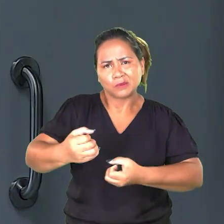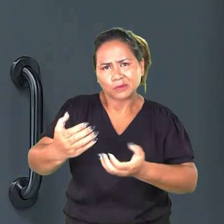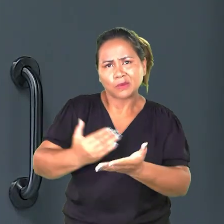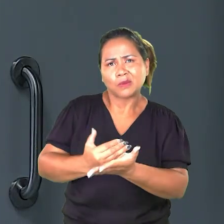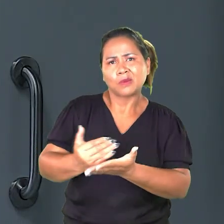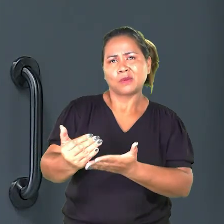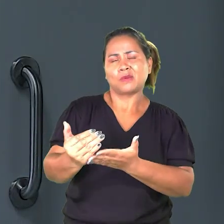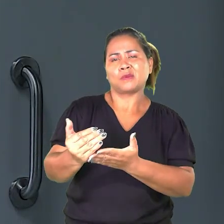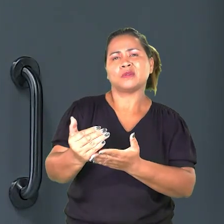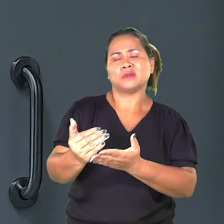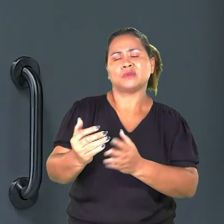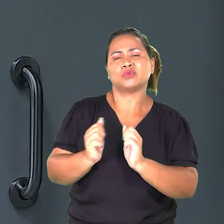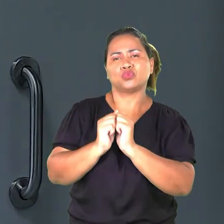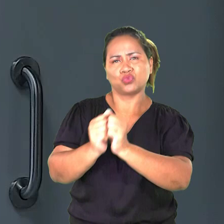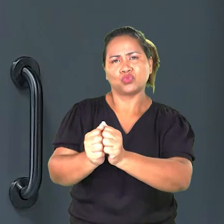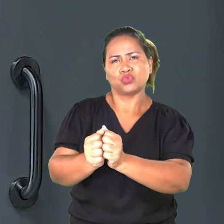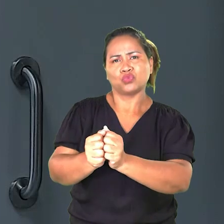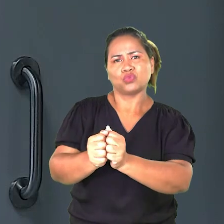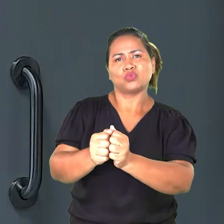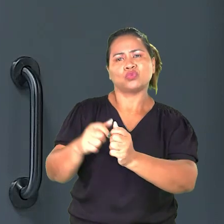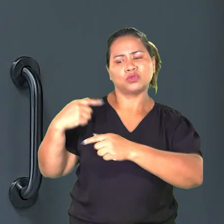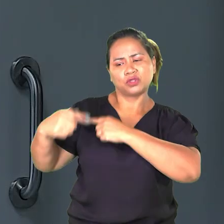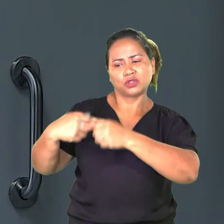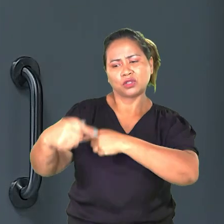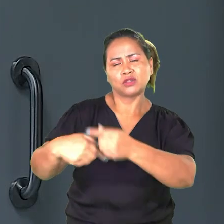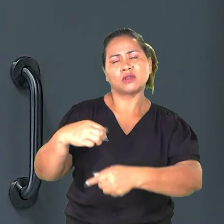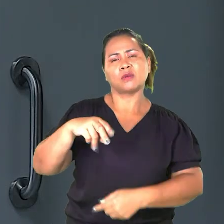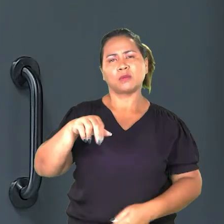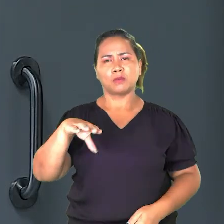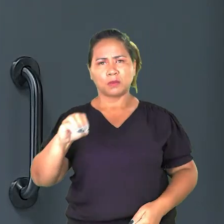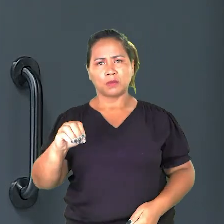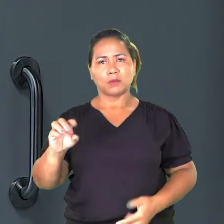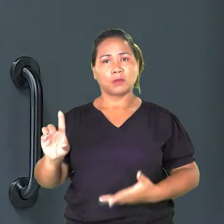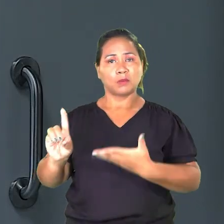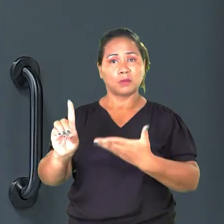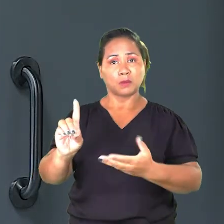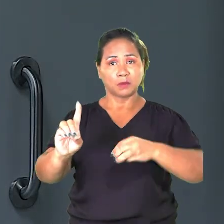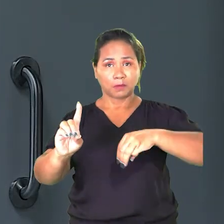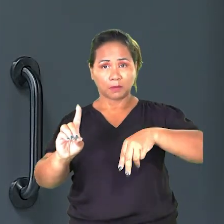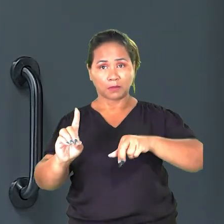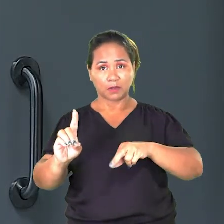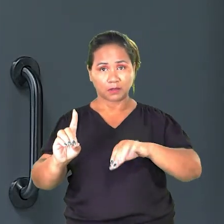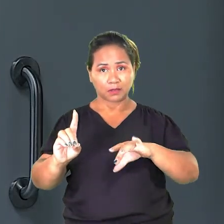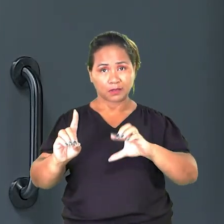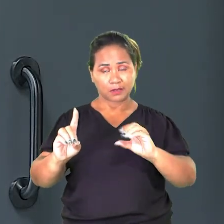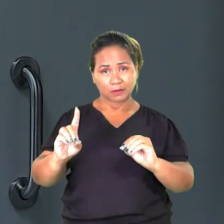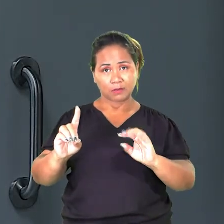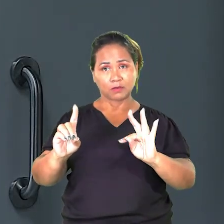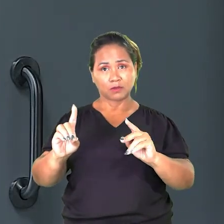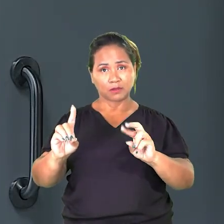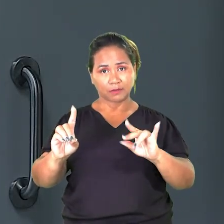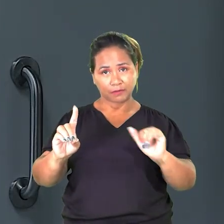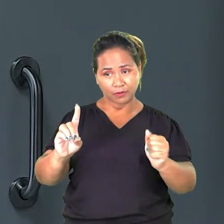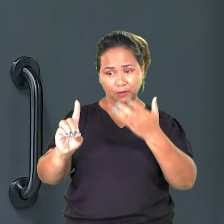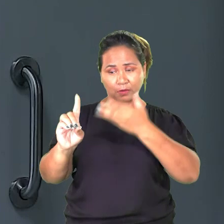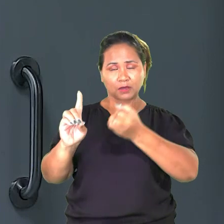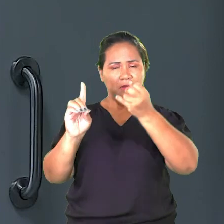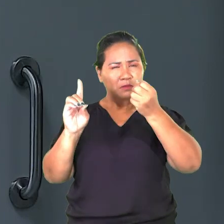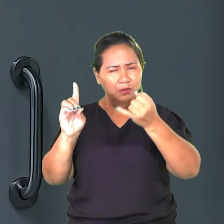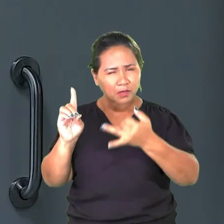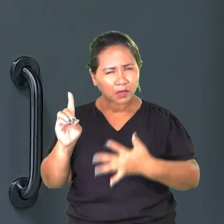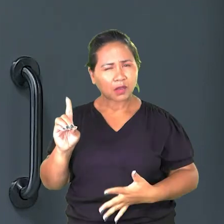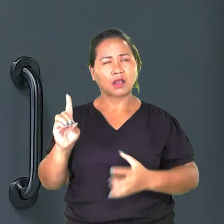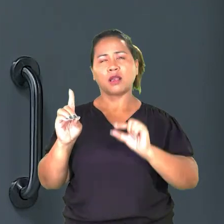é, talvez na sucessão dos poetas gestores culturais, começada esta linhagem, com Mário de Andrade, Guilherme de Almeida, o próprio